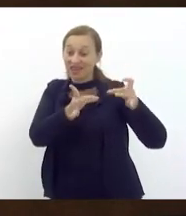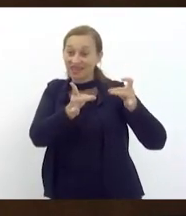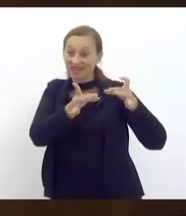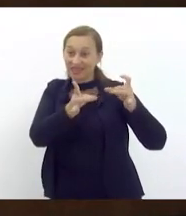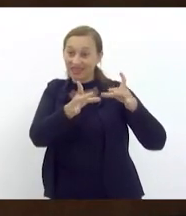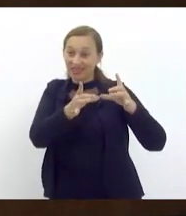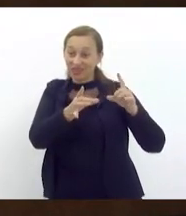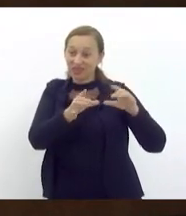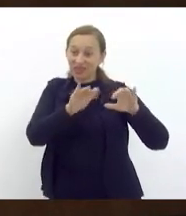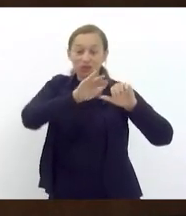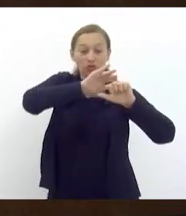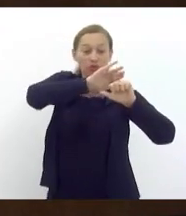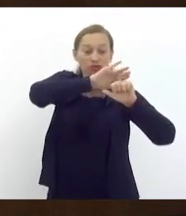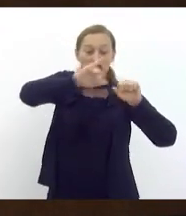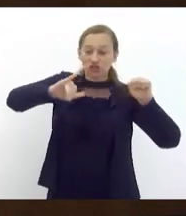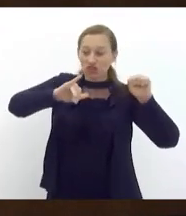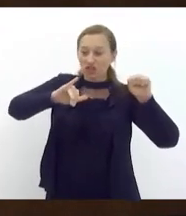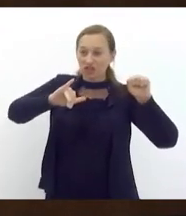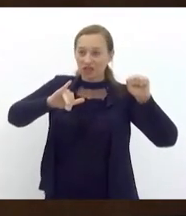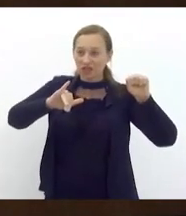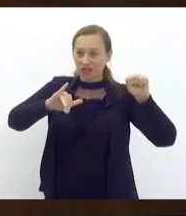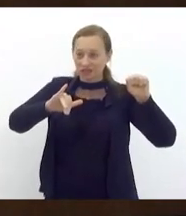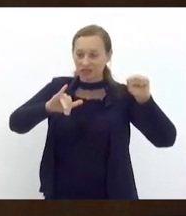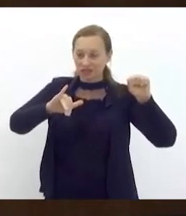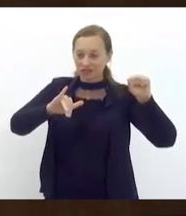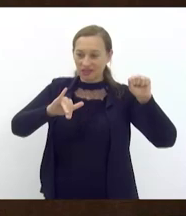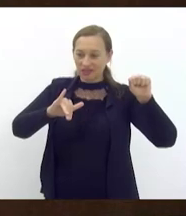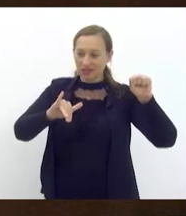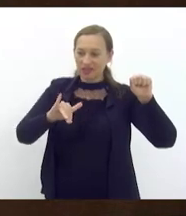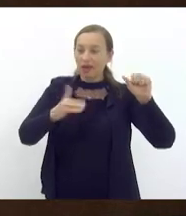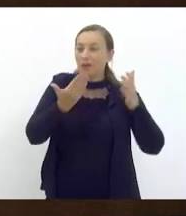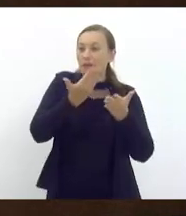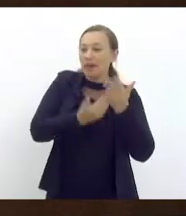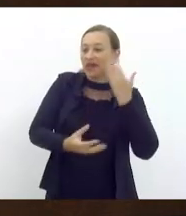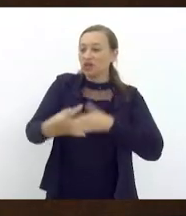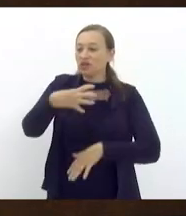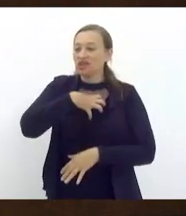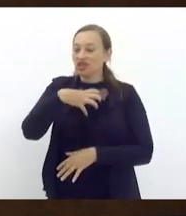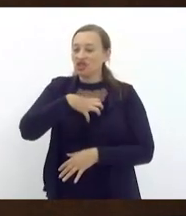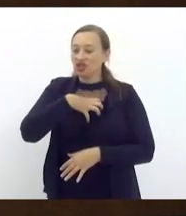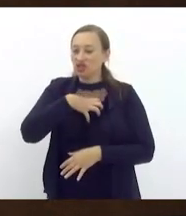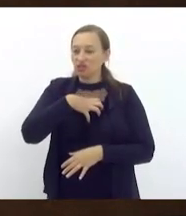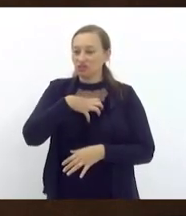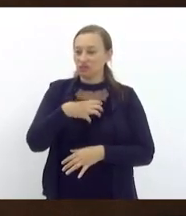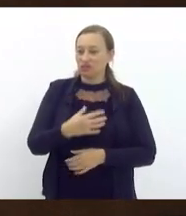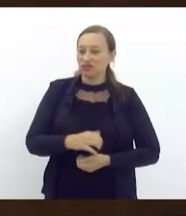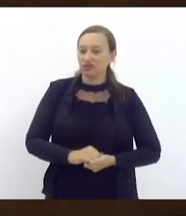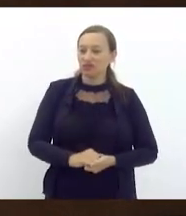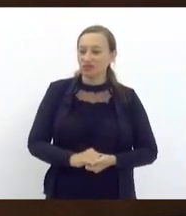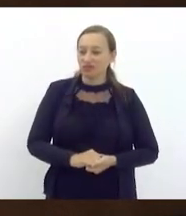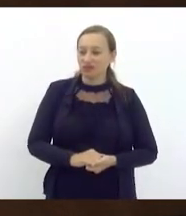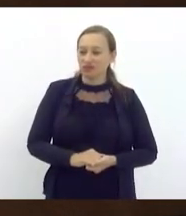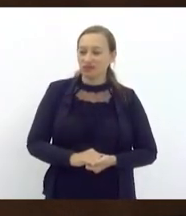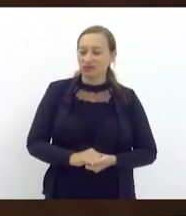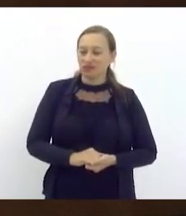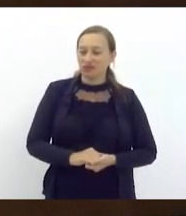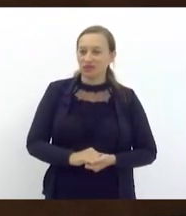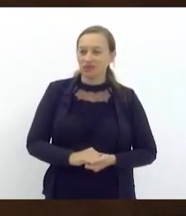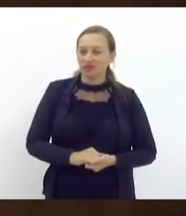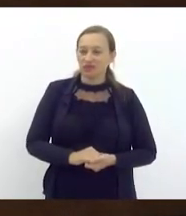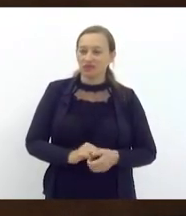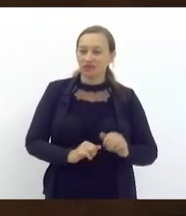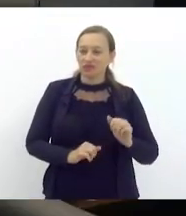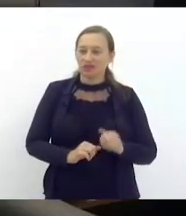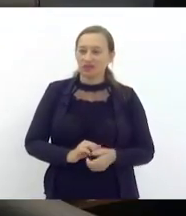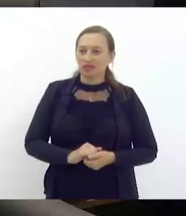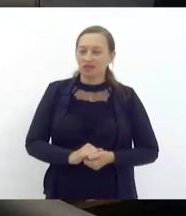botou a venda cabe atrás no ar por favor por favor preferido